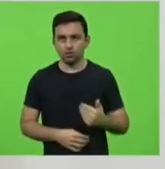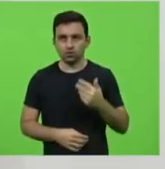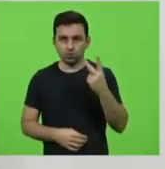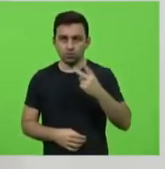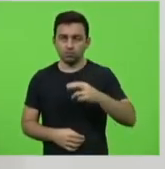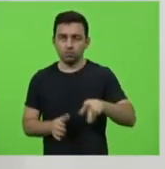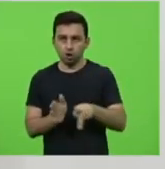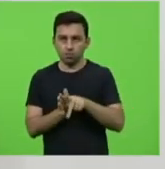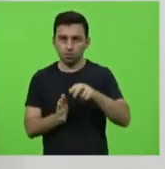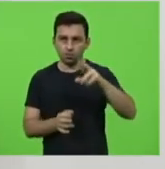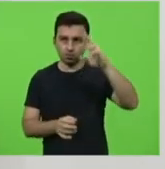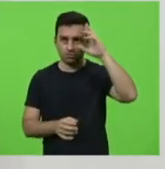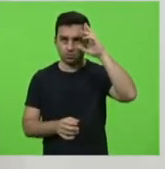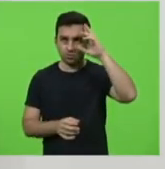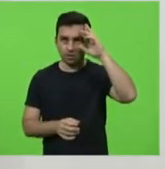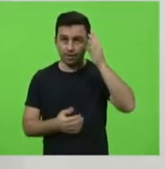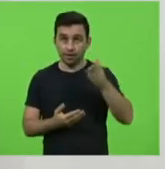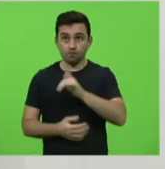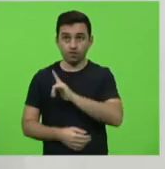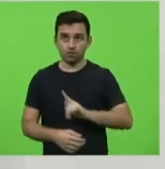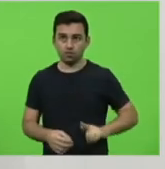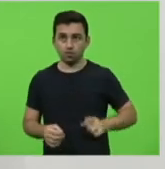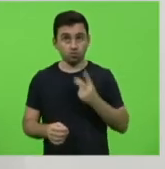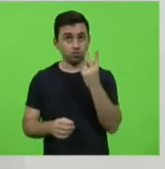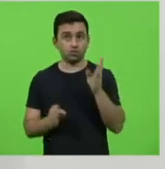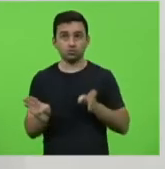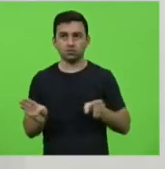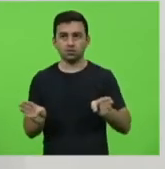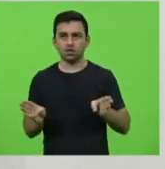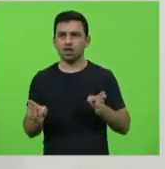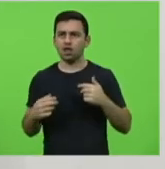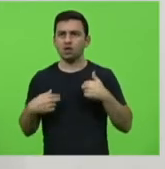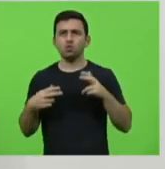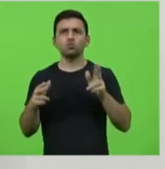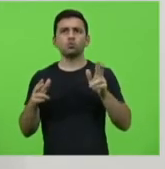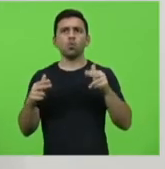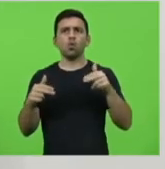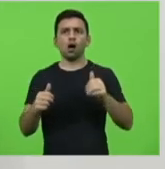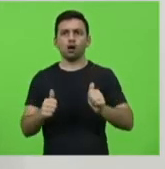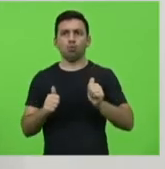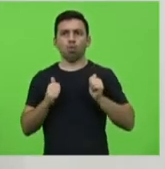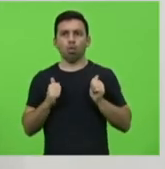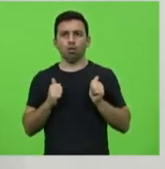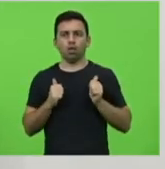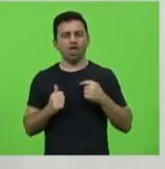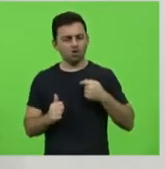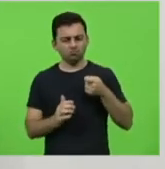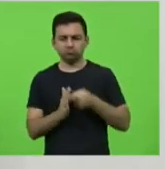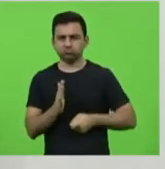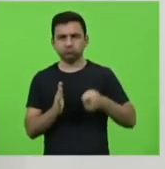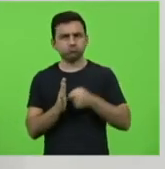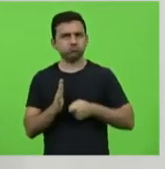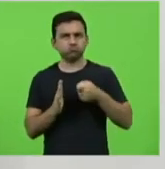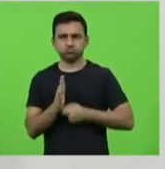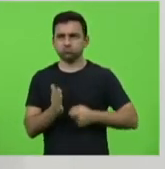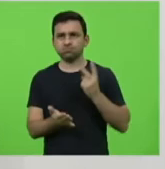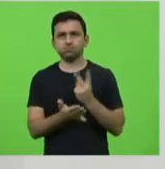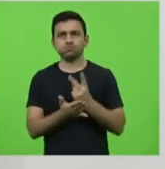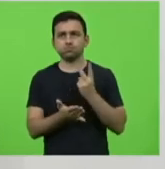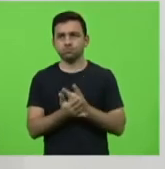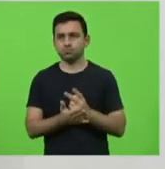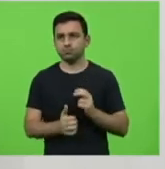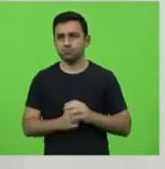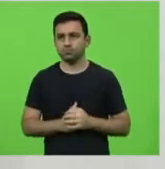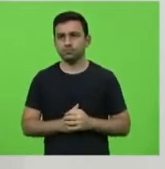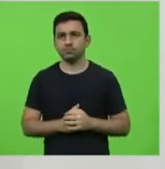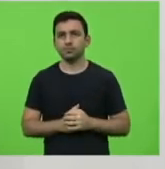Colombo foi governador, em momento nenhum me furtei de fazer as cobranças. E o que eu sabia, sabe,